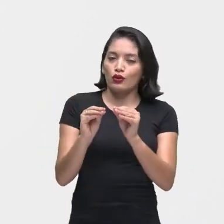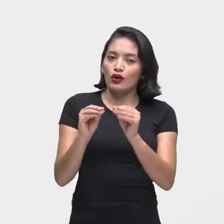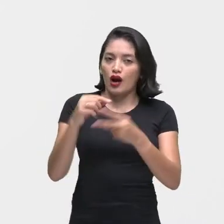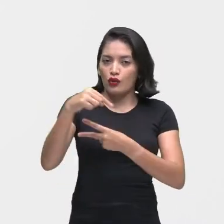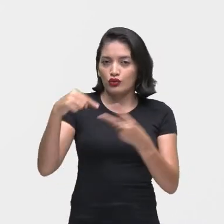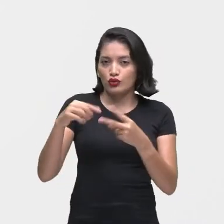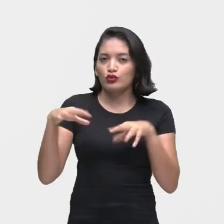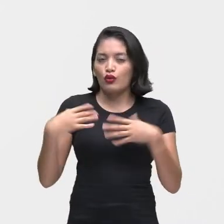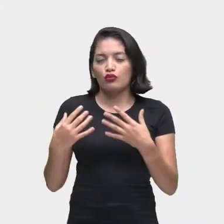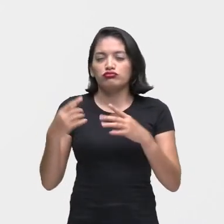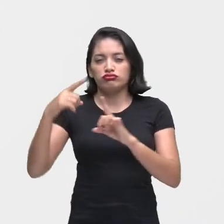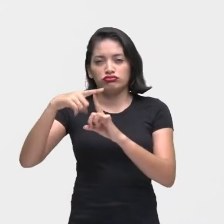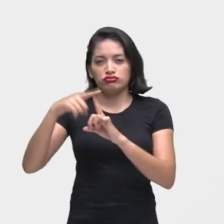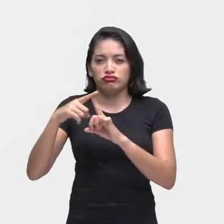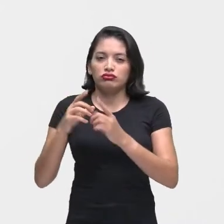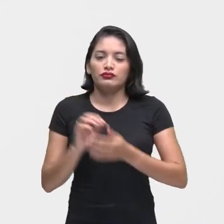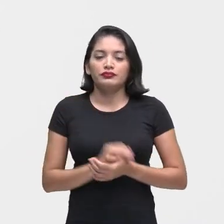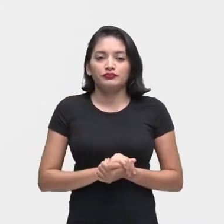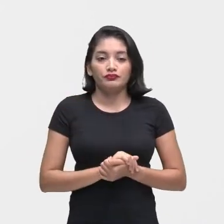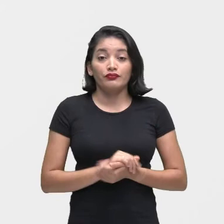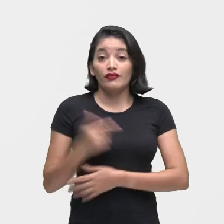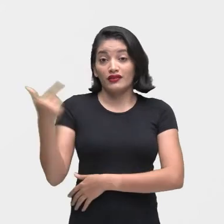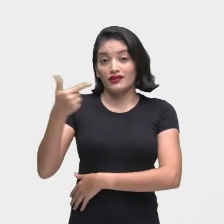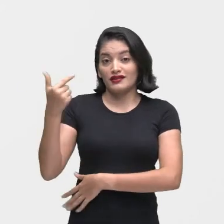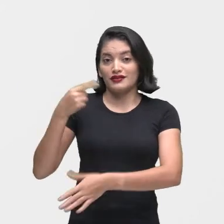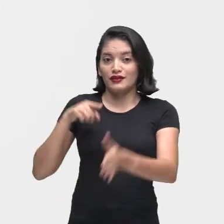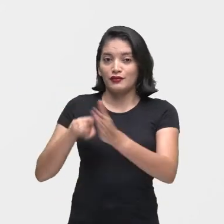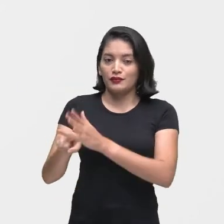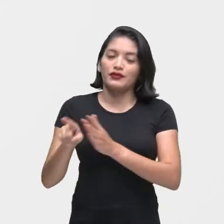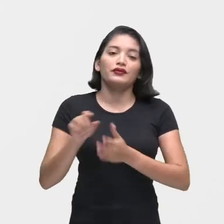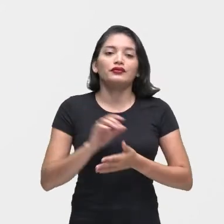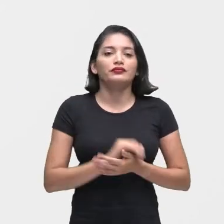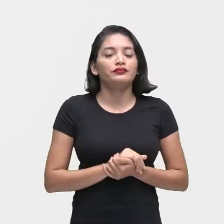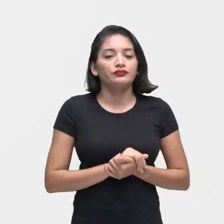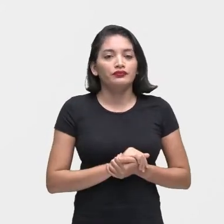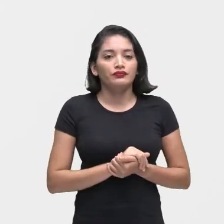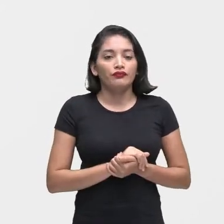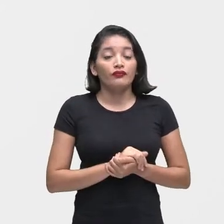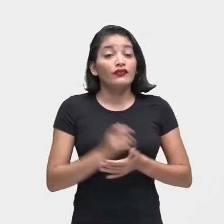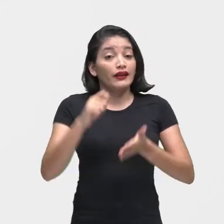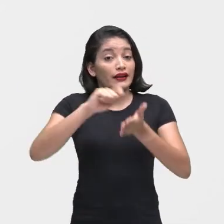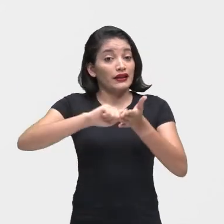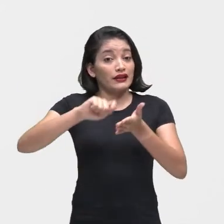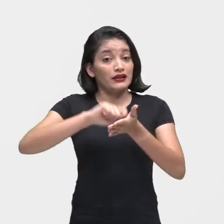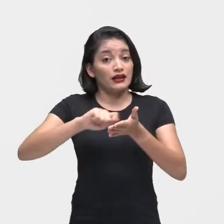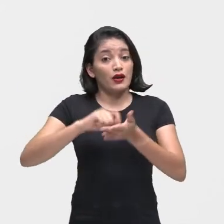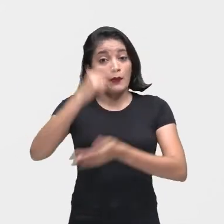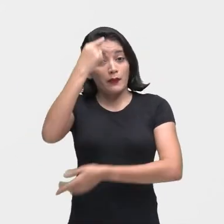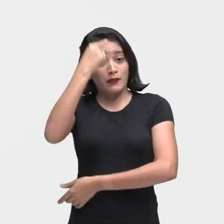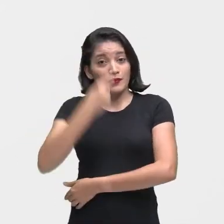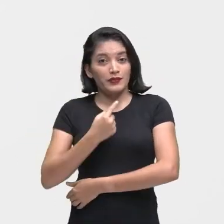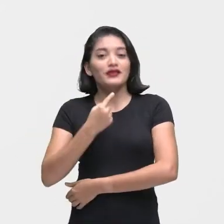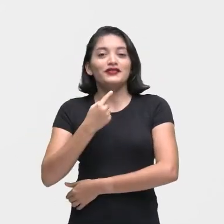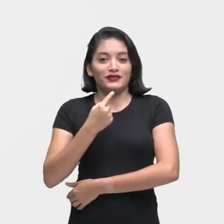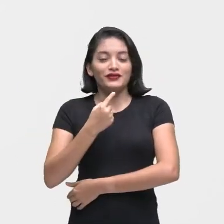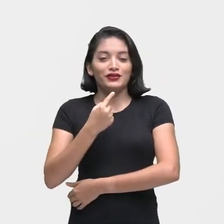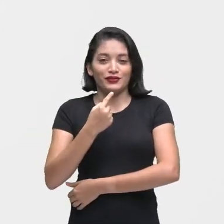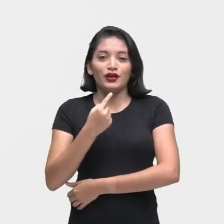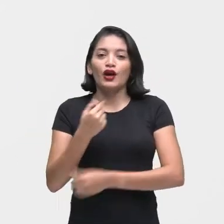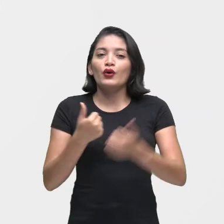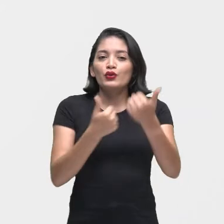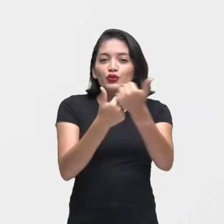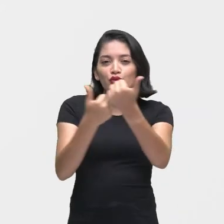aí dor vou subir quais são na morte eo kommunikation Descreva o seu perfil se eu tô files